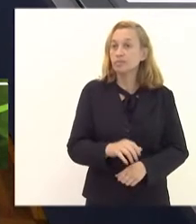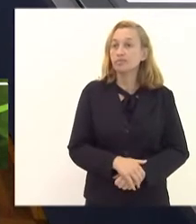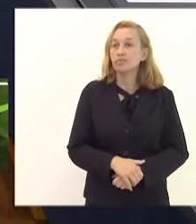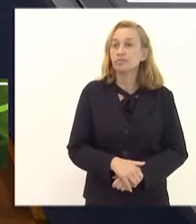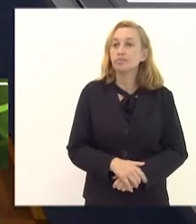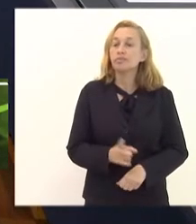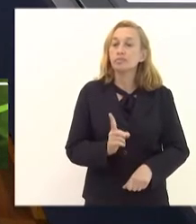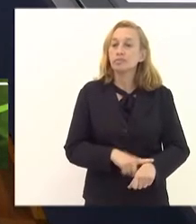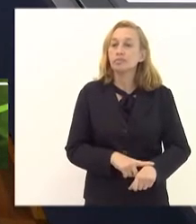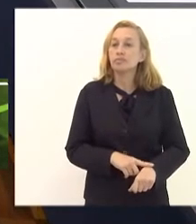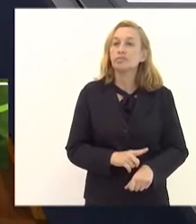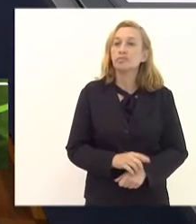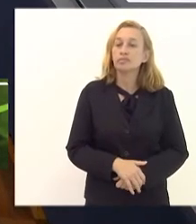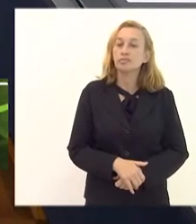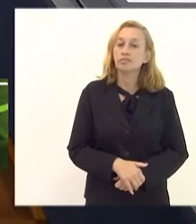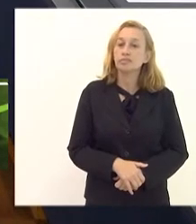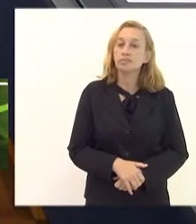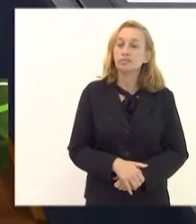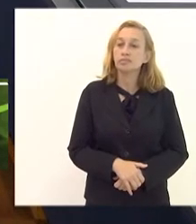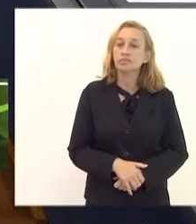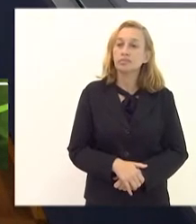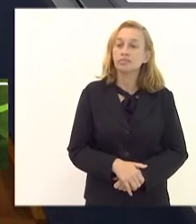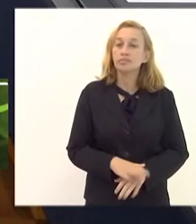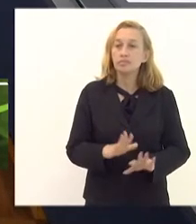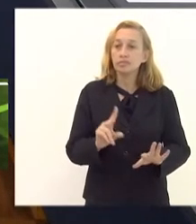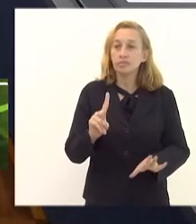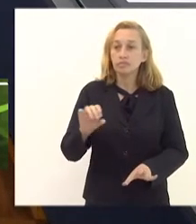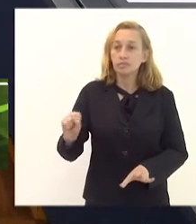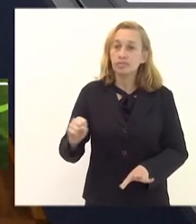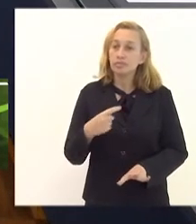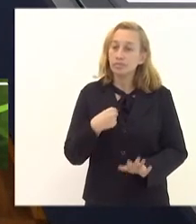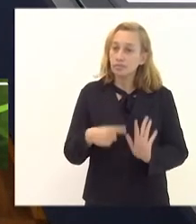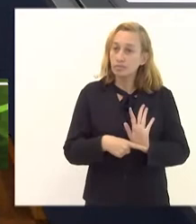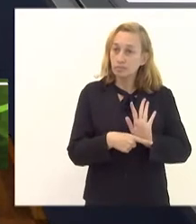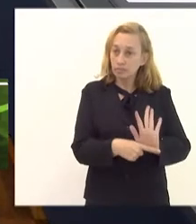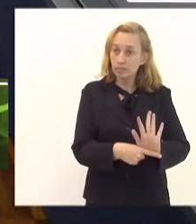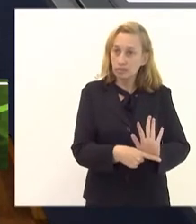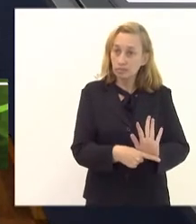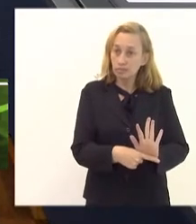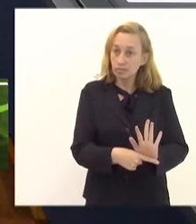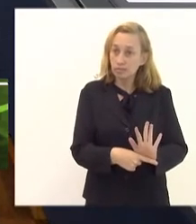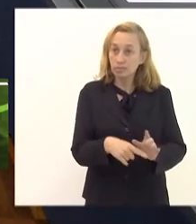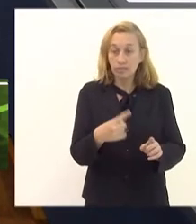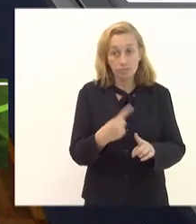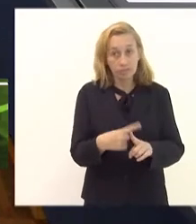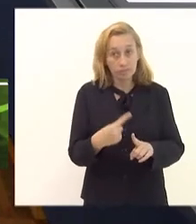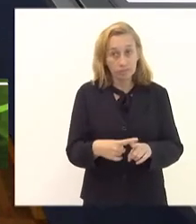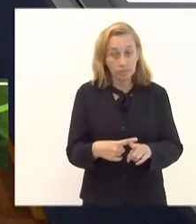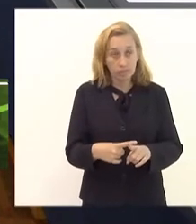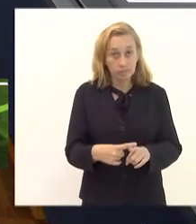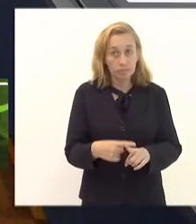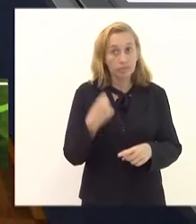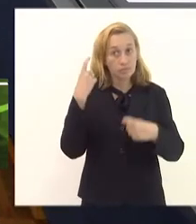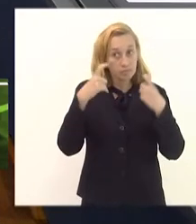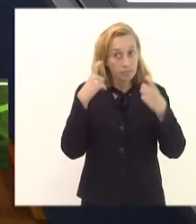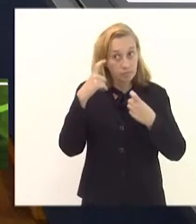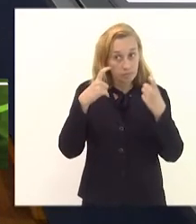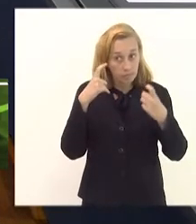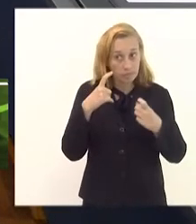de recorrência. Tempo de recorrência, entendeu? Mas, Vanessa, deixa eu te ajudar aqui. Porque essa tem sido também uma